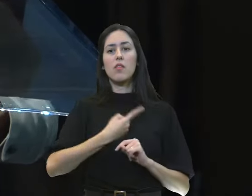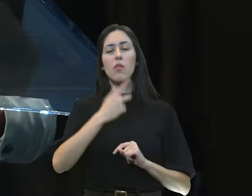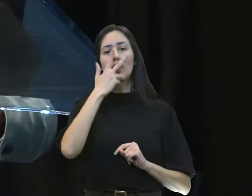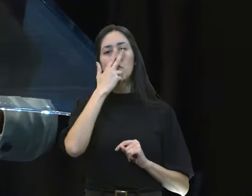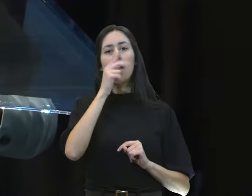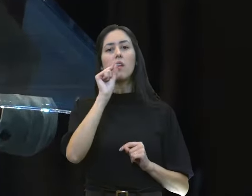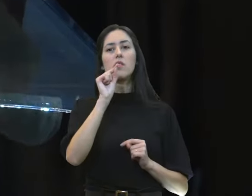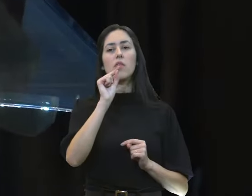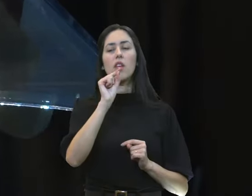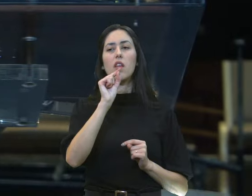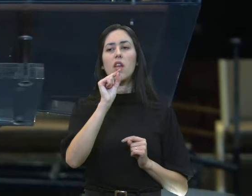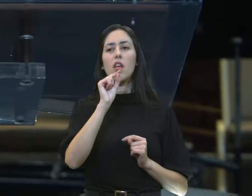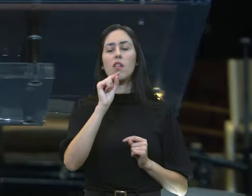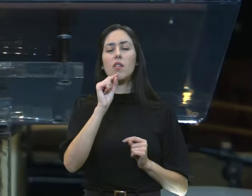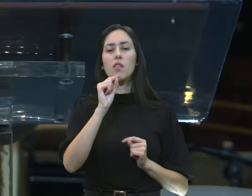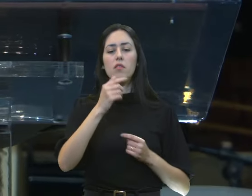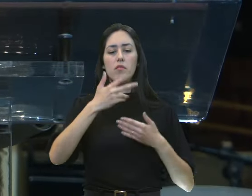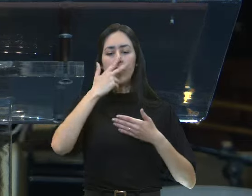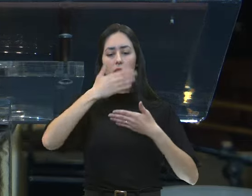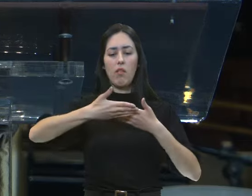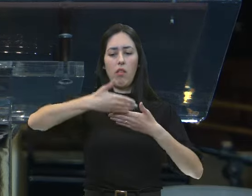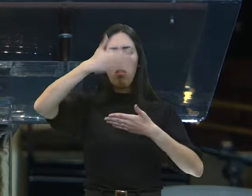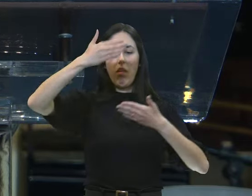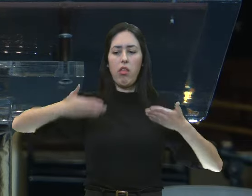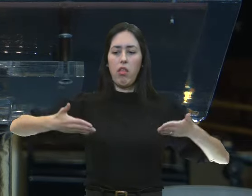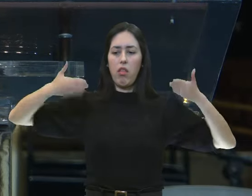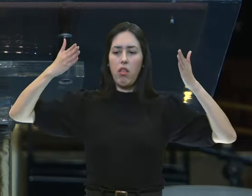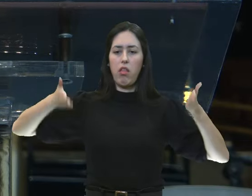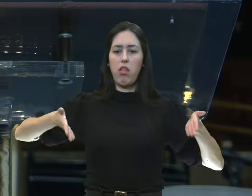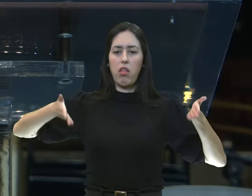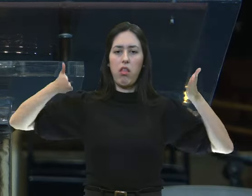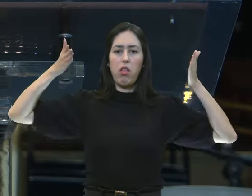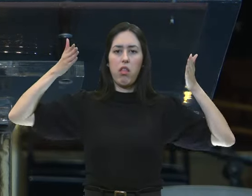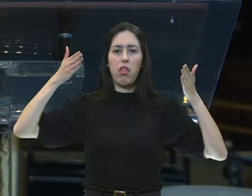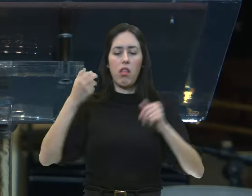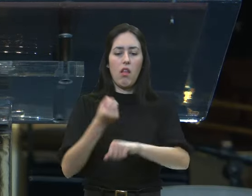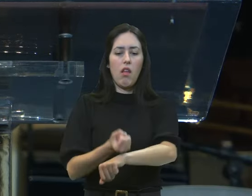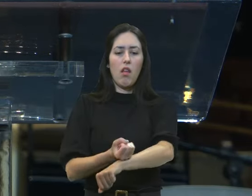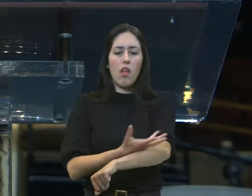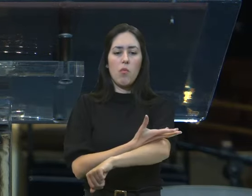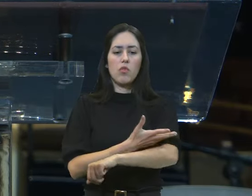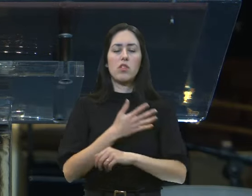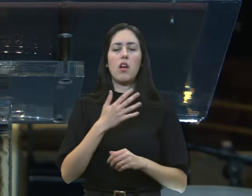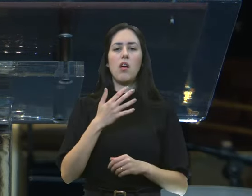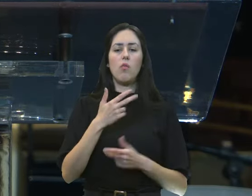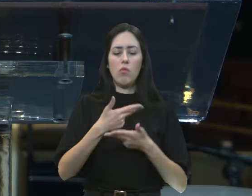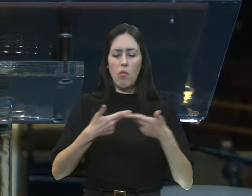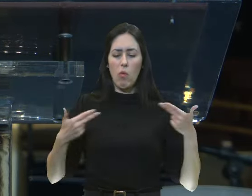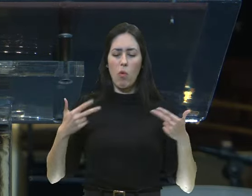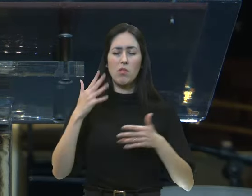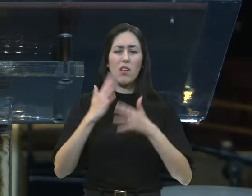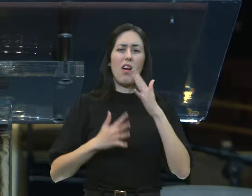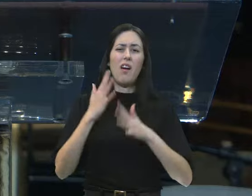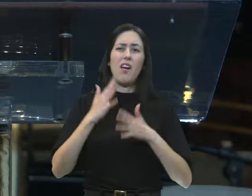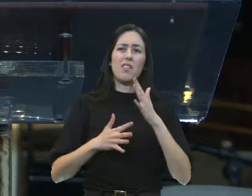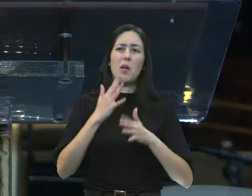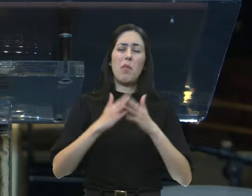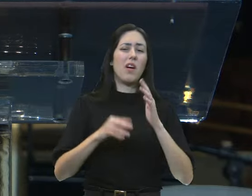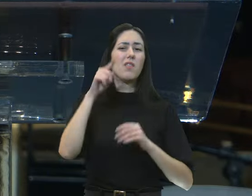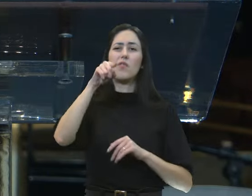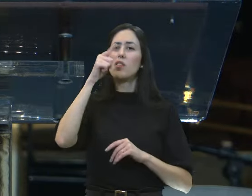travas emocionais, espirituais, humanas, físicas, que nos impedem de encontrar